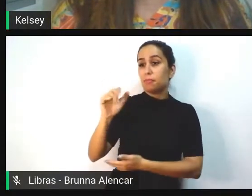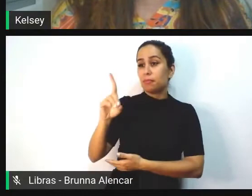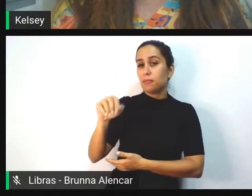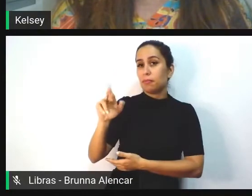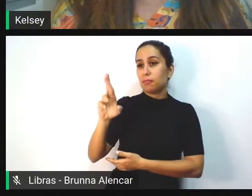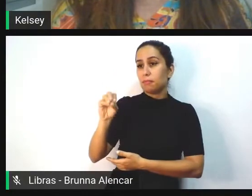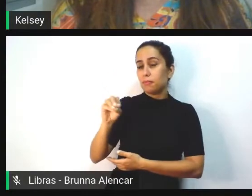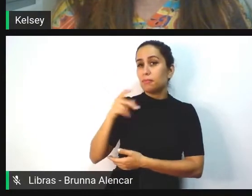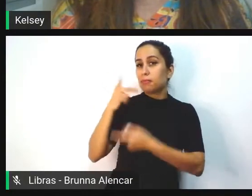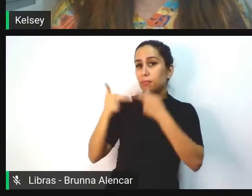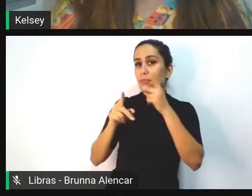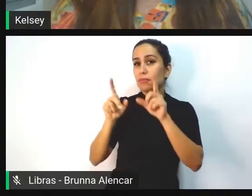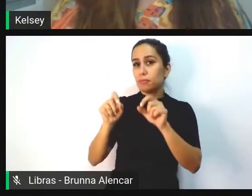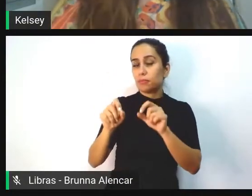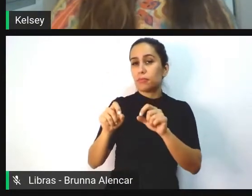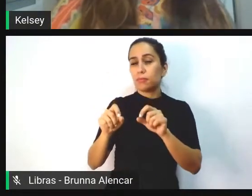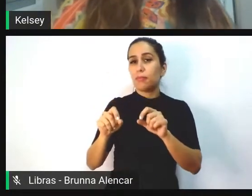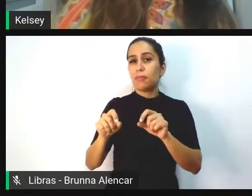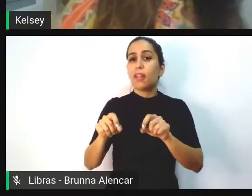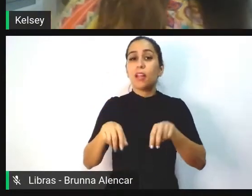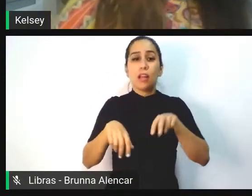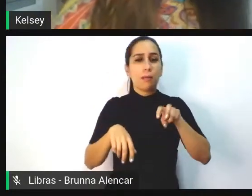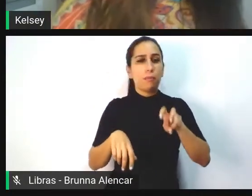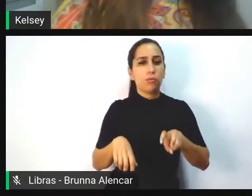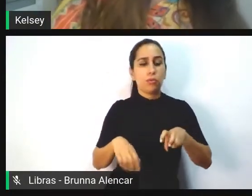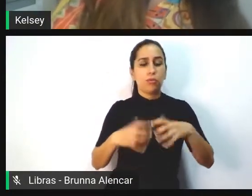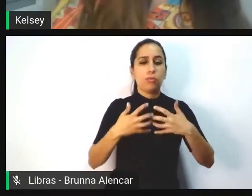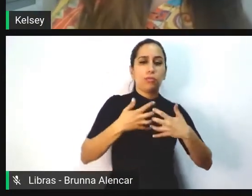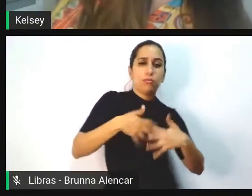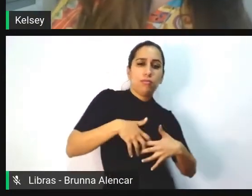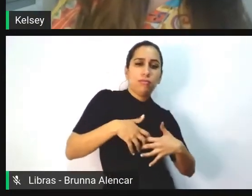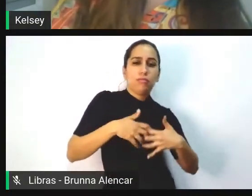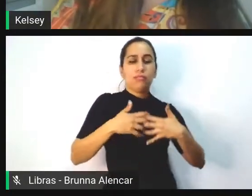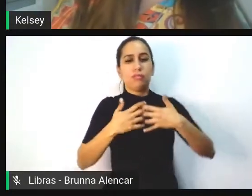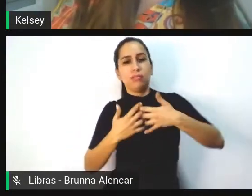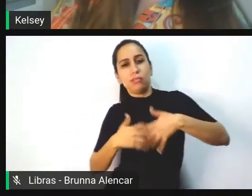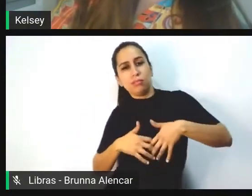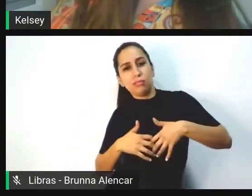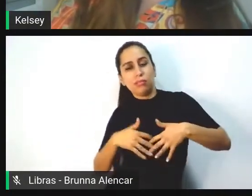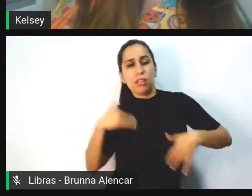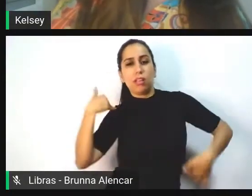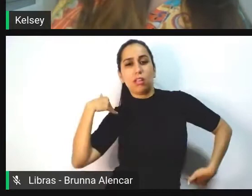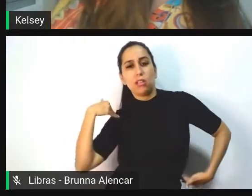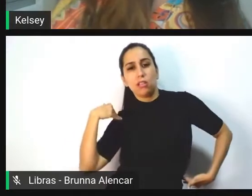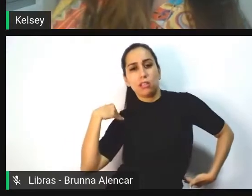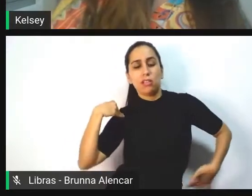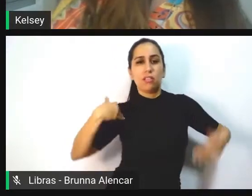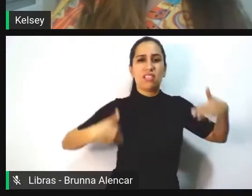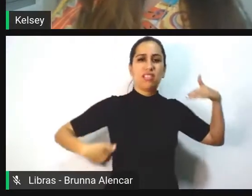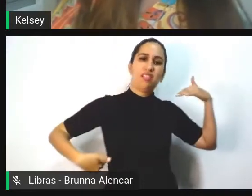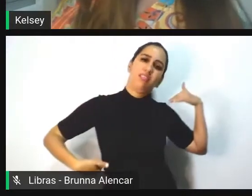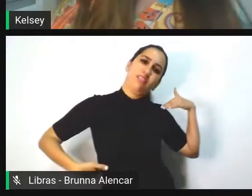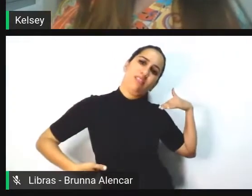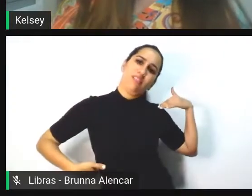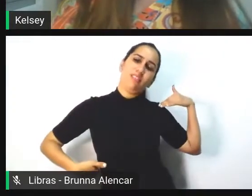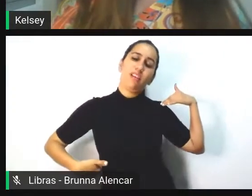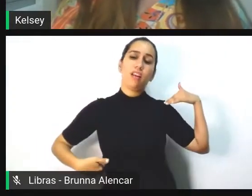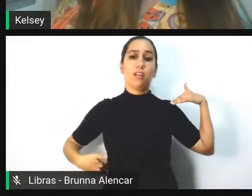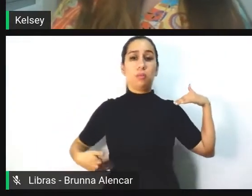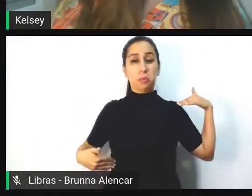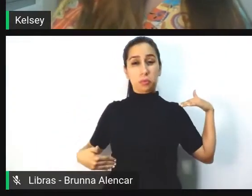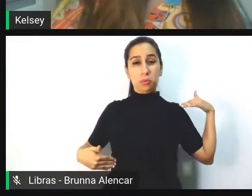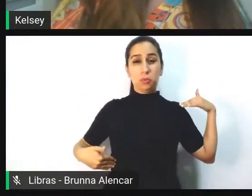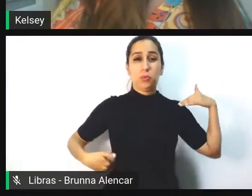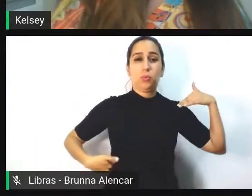alternar as posturas por causa da nutrição do disco, né, por causa da contração estática. Quando eu estou nessa postura, o meu